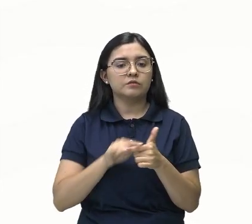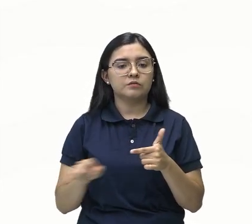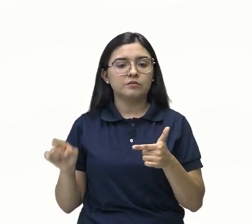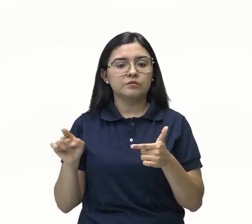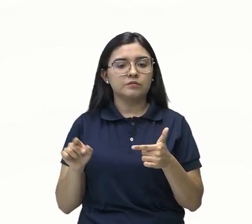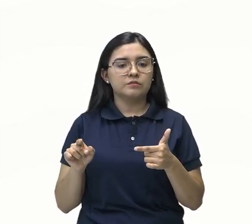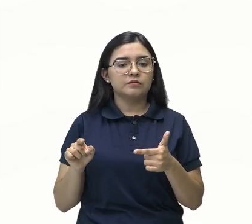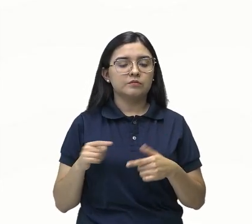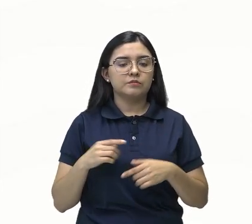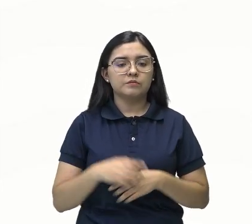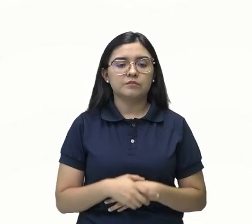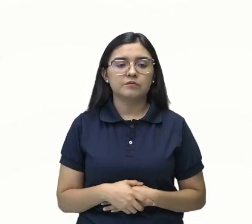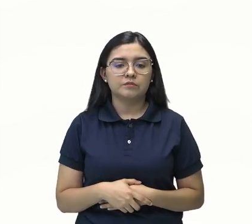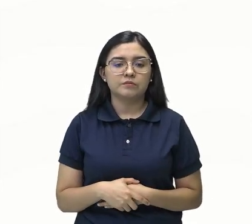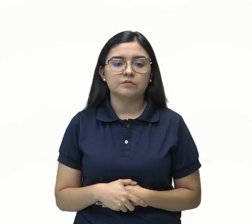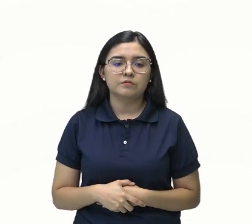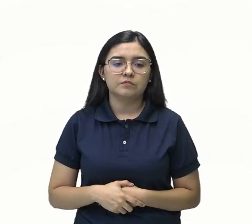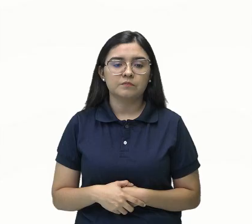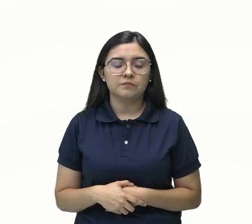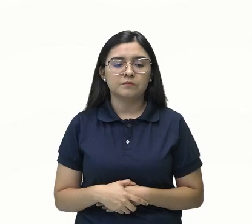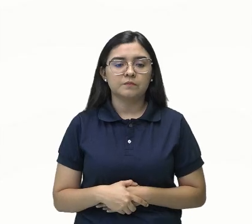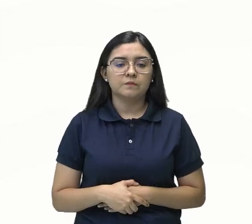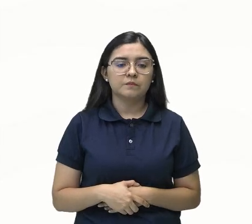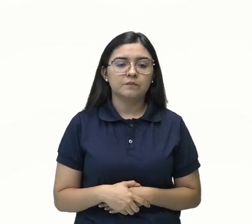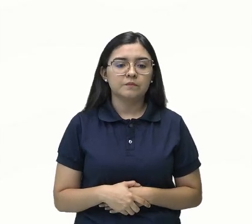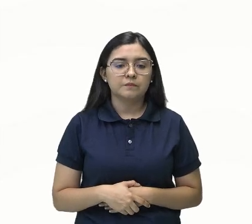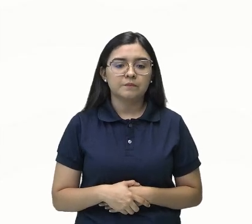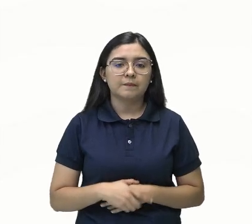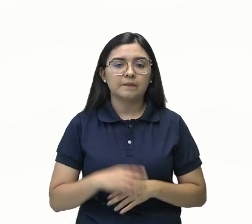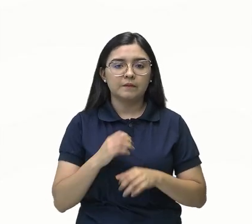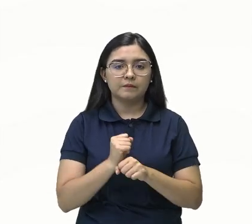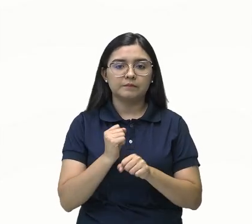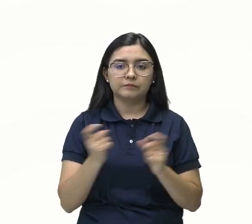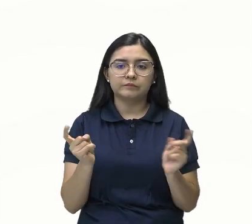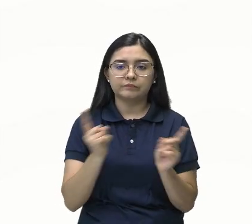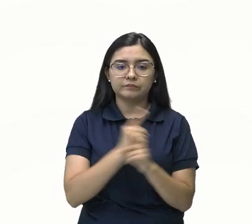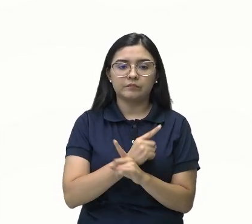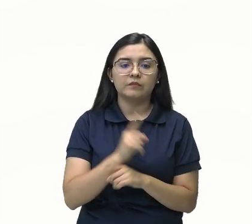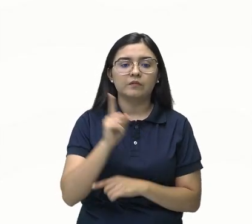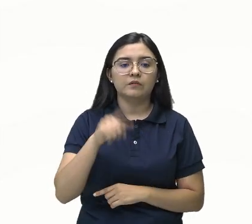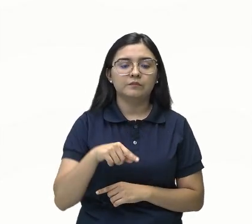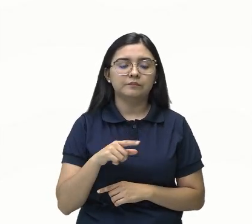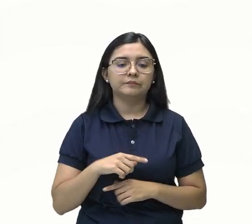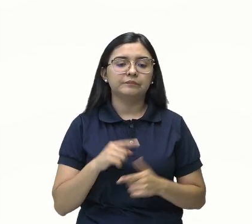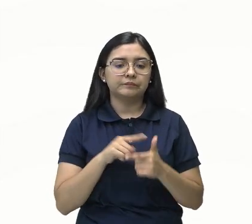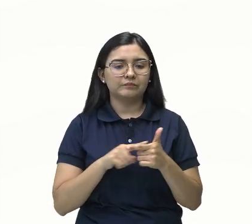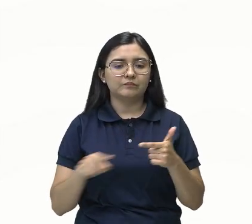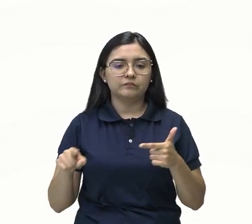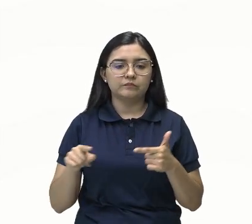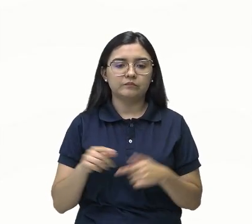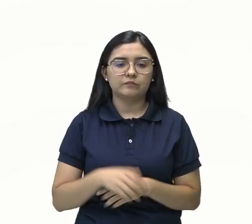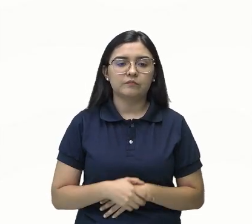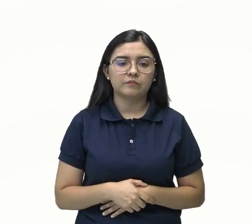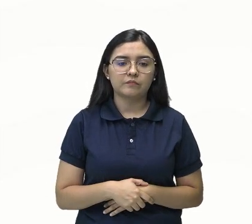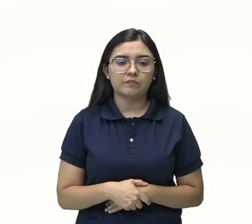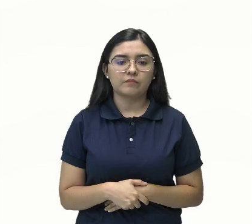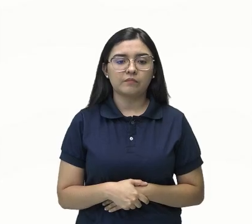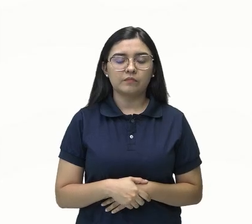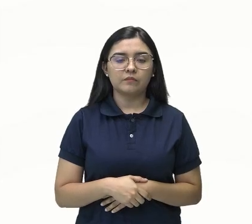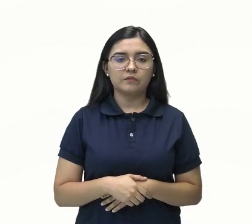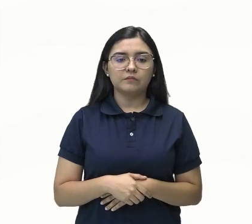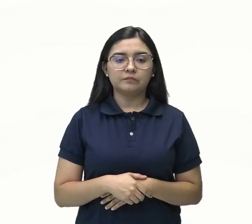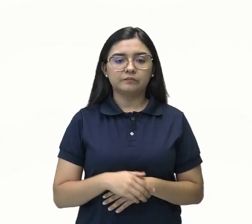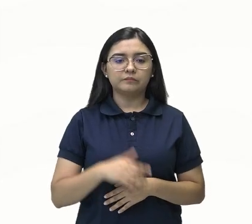para o outro lado, efetuando a operação inversa, que é a nossa divisão. E